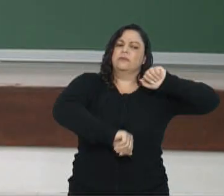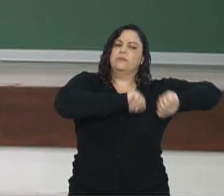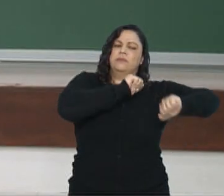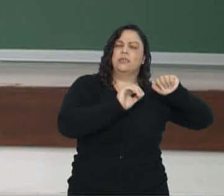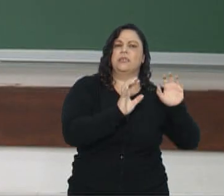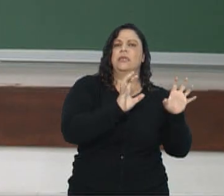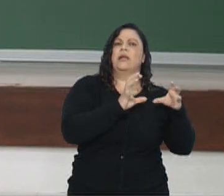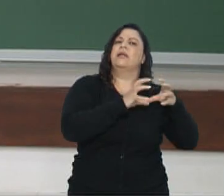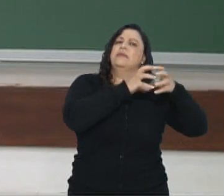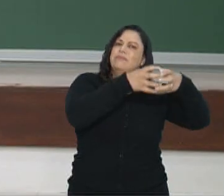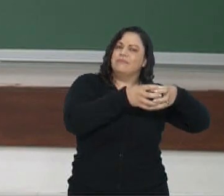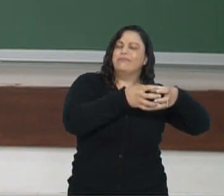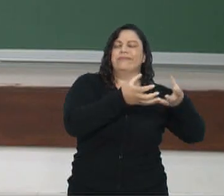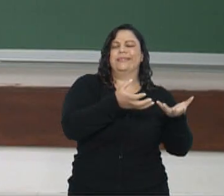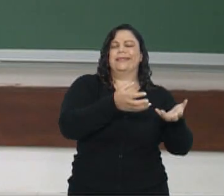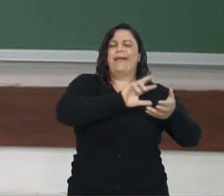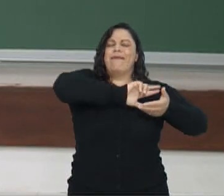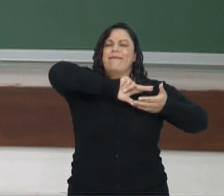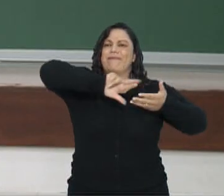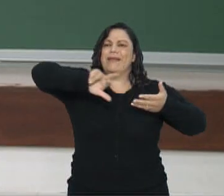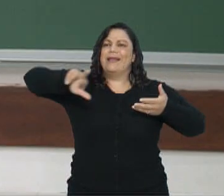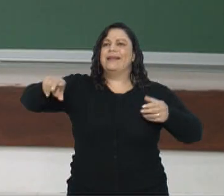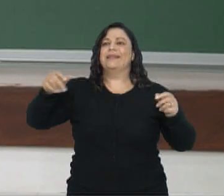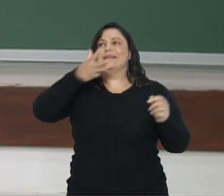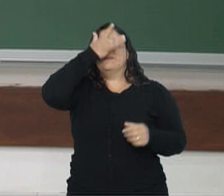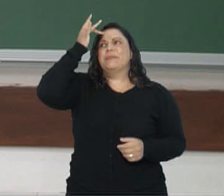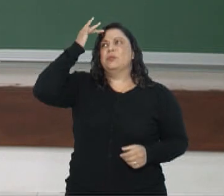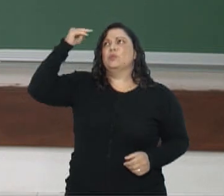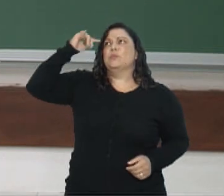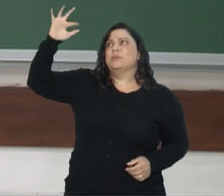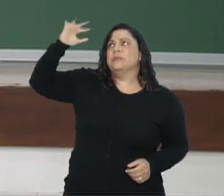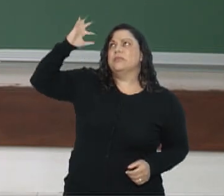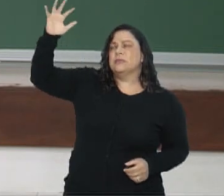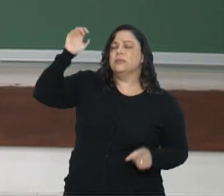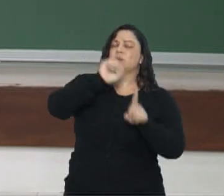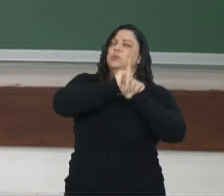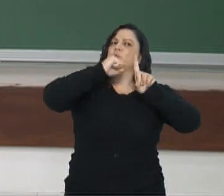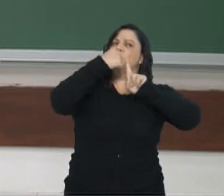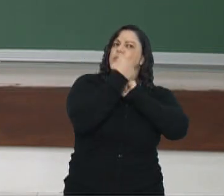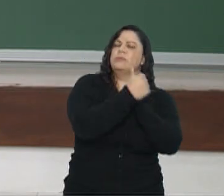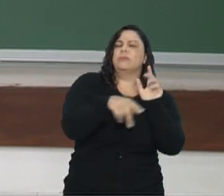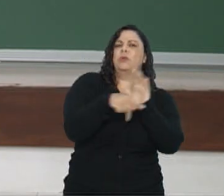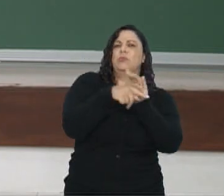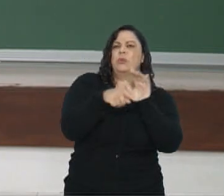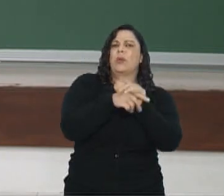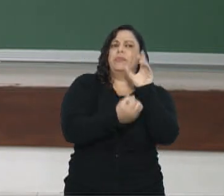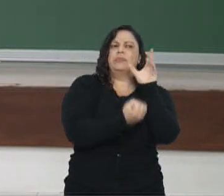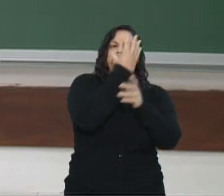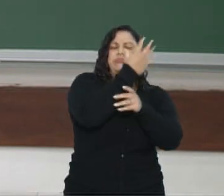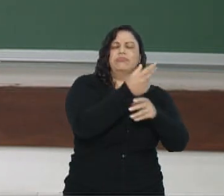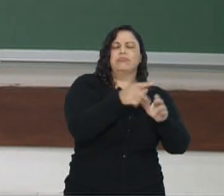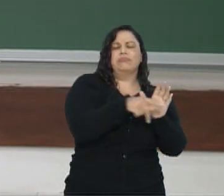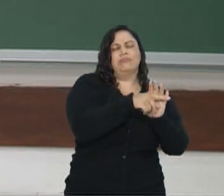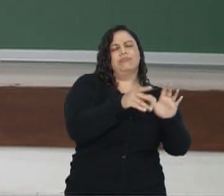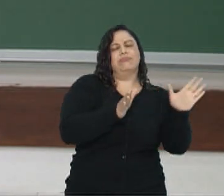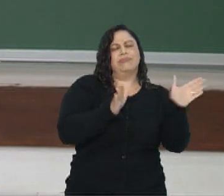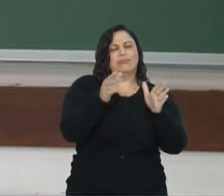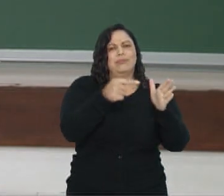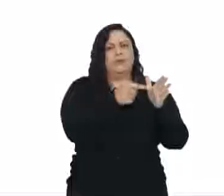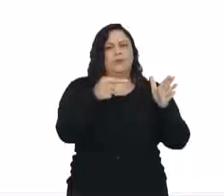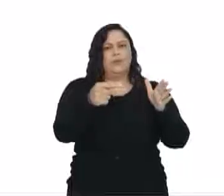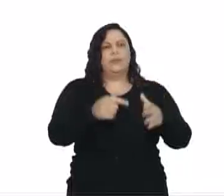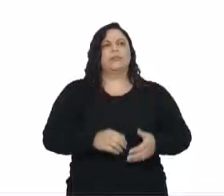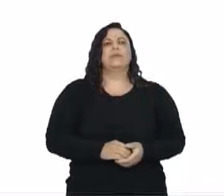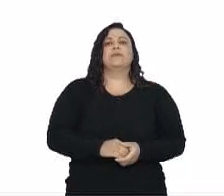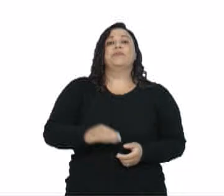você vai ter várias pessoas tentando criar soluções, imaginando sociedades melhores do que aquela que eles viviam naquele momento. Entre esses